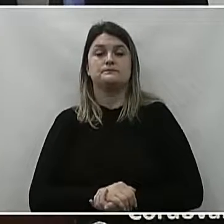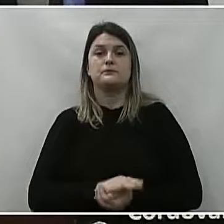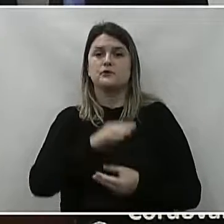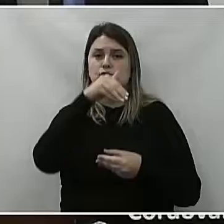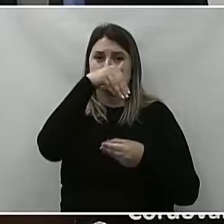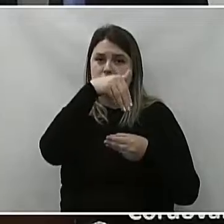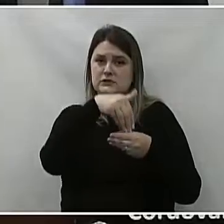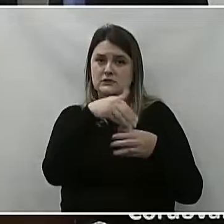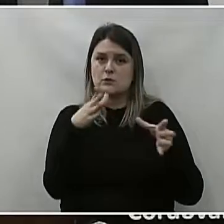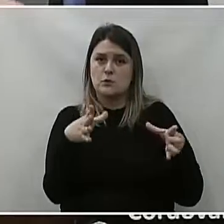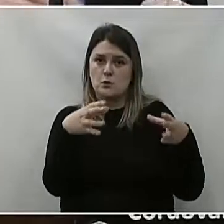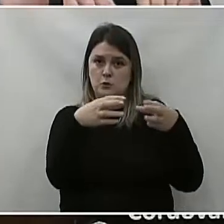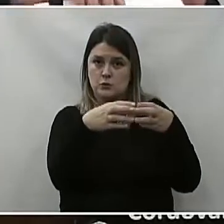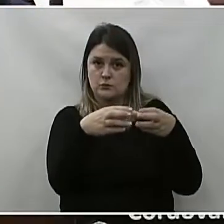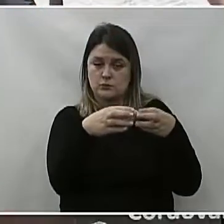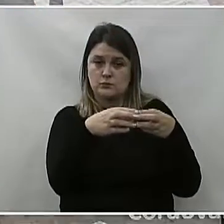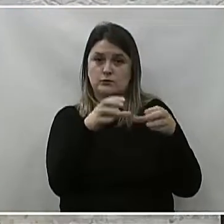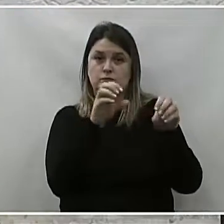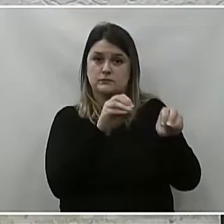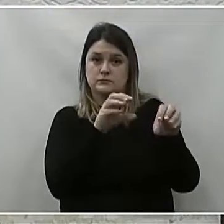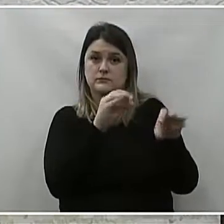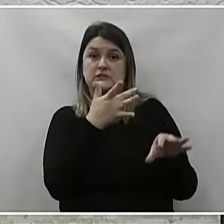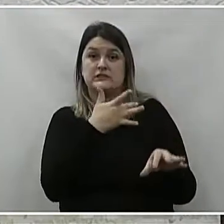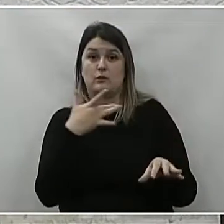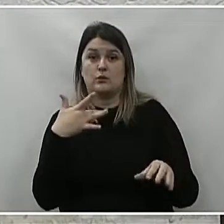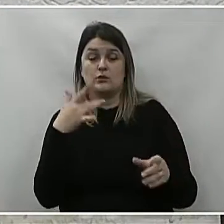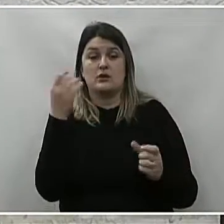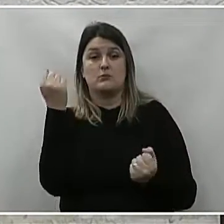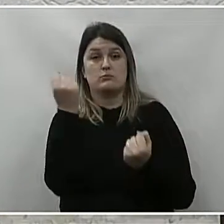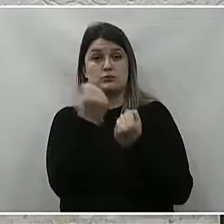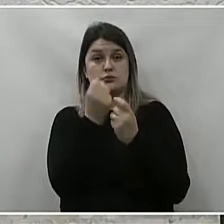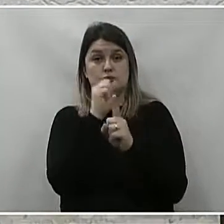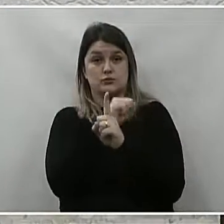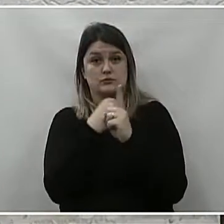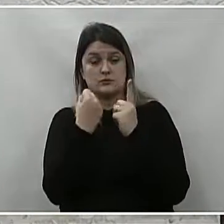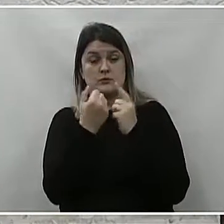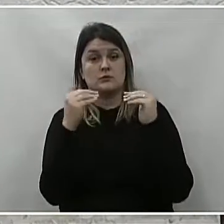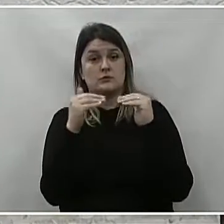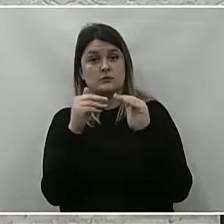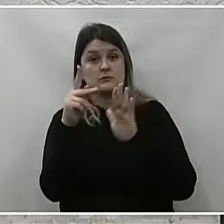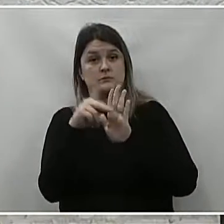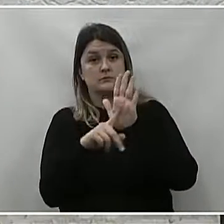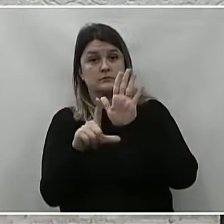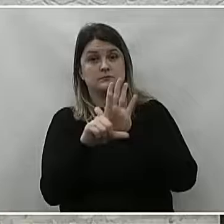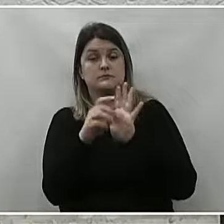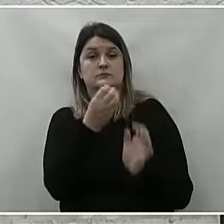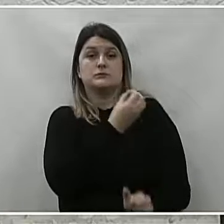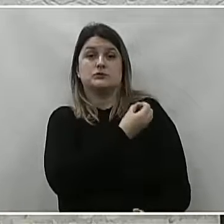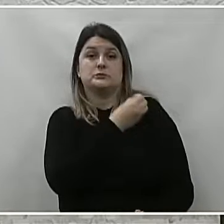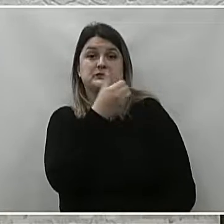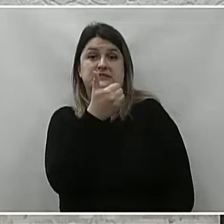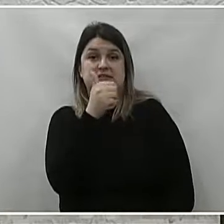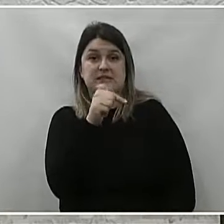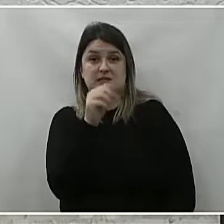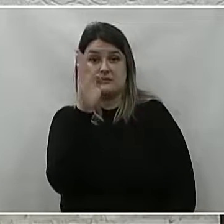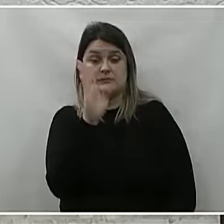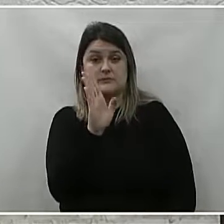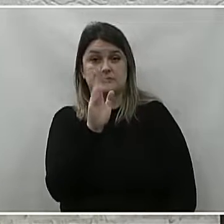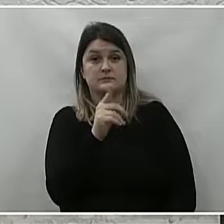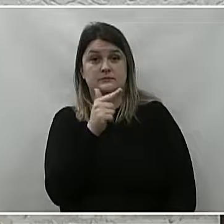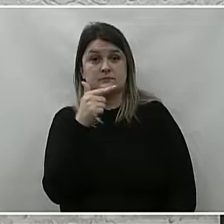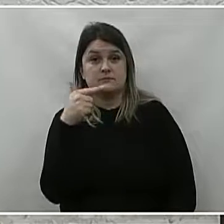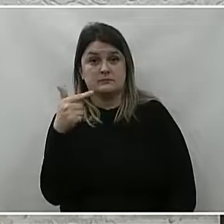Votação do parecer fundamentado da Comissão de Educação, Saúde e Assistência. Favorável ao Projeto de Lei Ordinária, de número 17 de